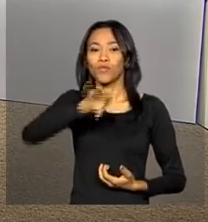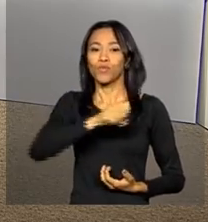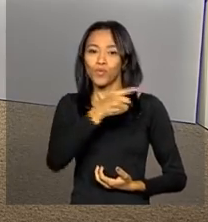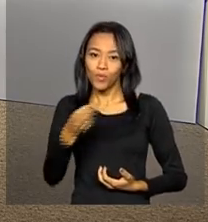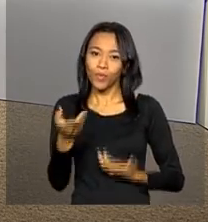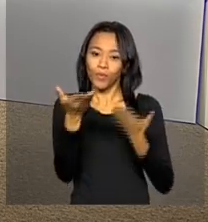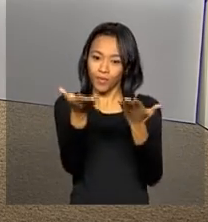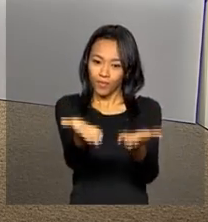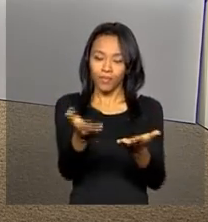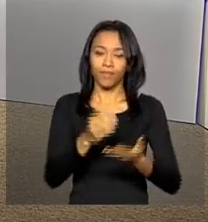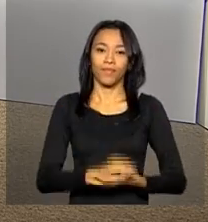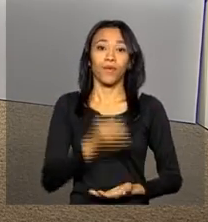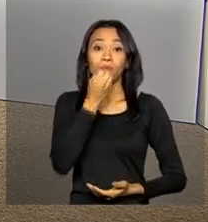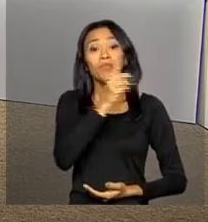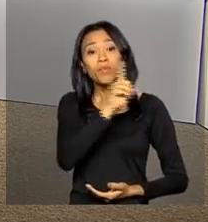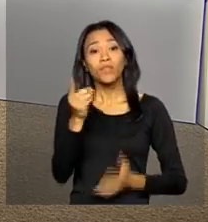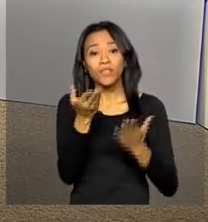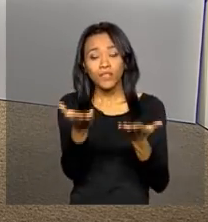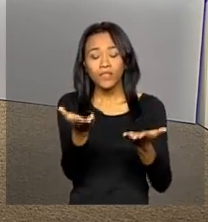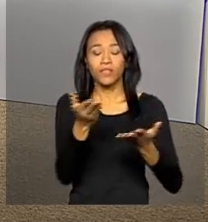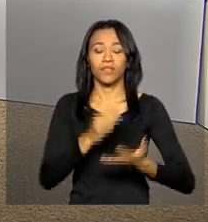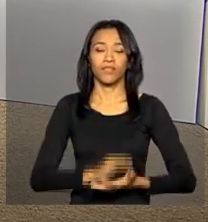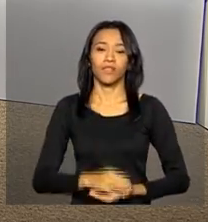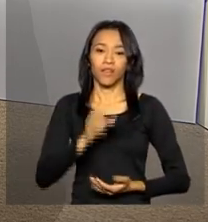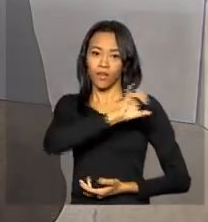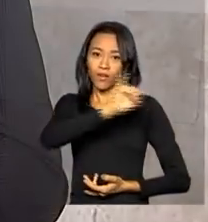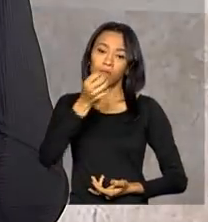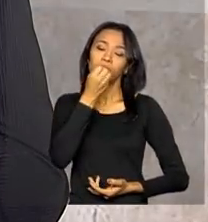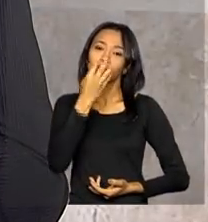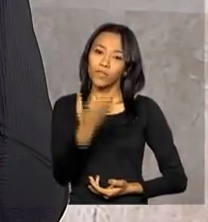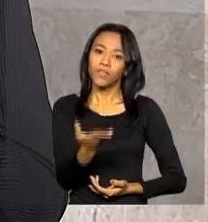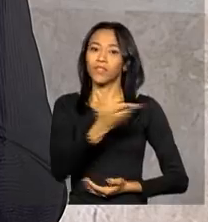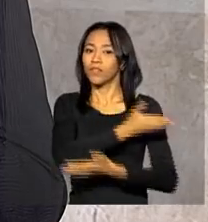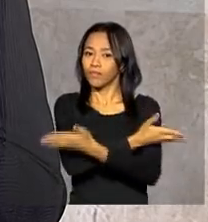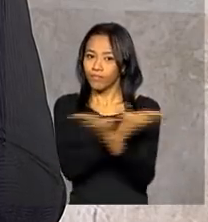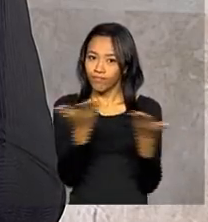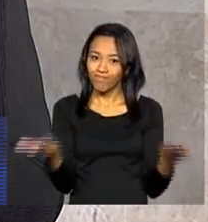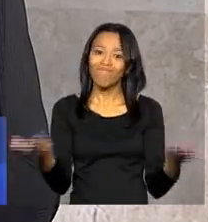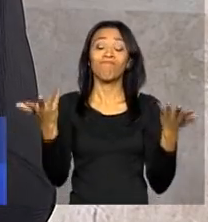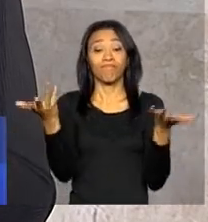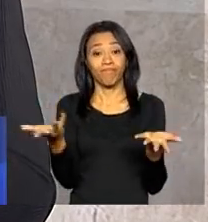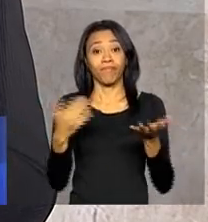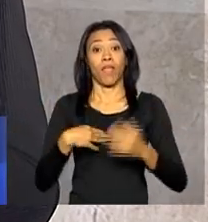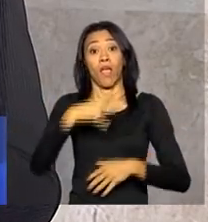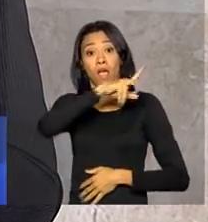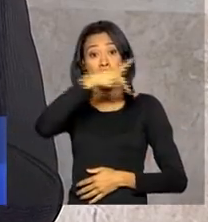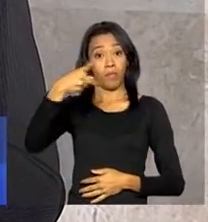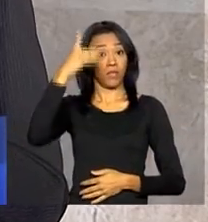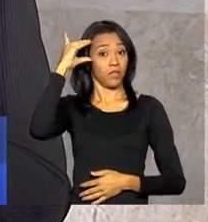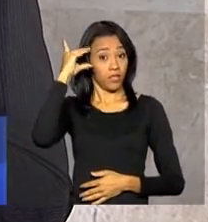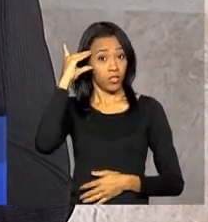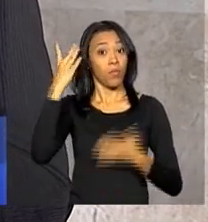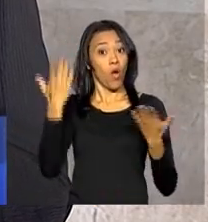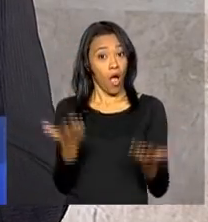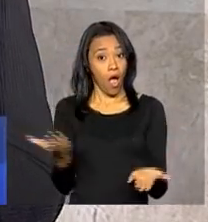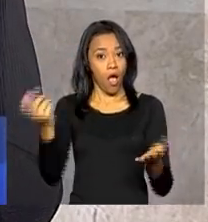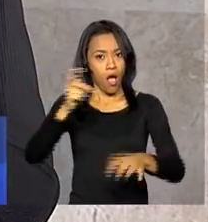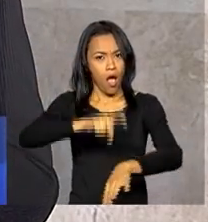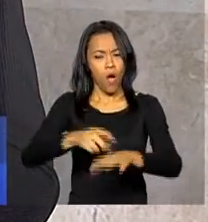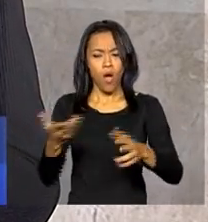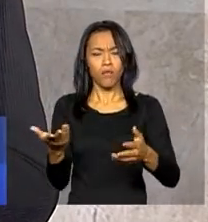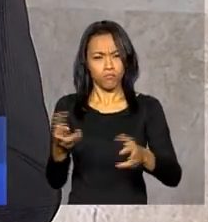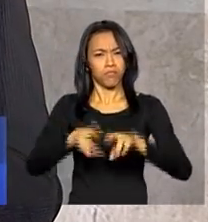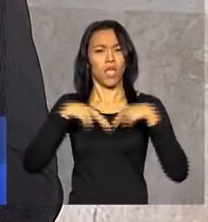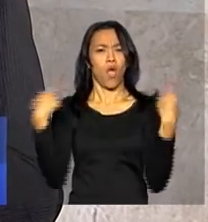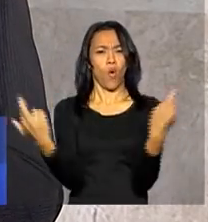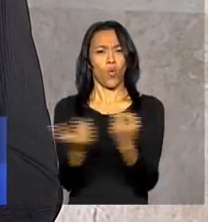do Planalto. Oi, João Pedro, bom dia. Oi, Daniele, bom dia a você, bom dia a todos. Bom, a presidenta Dilma Rousseff, ela se reúne agora,